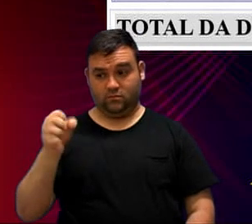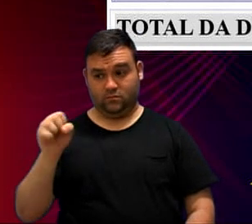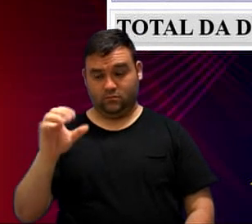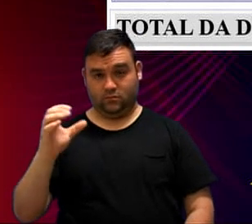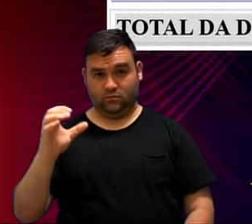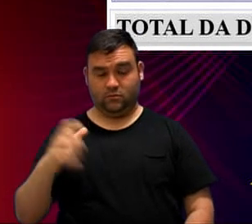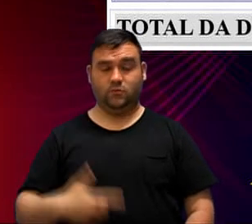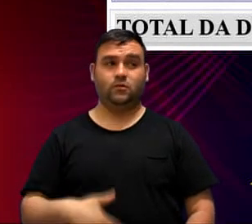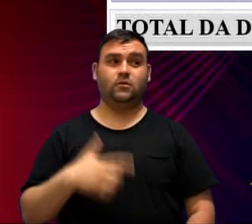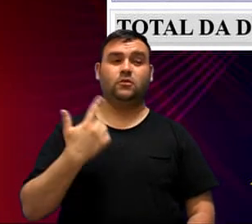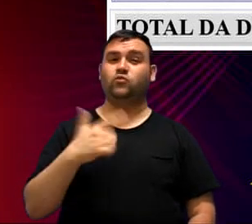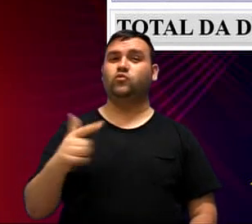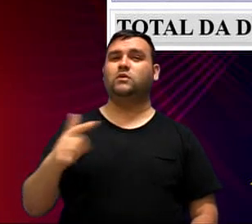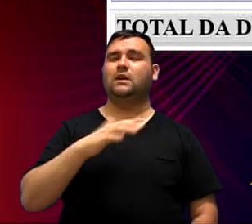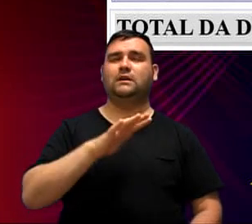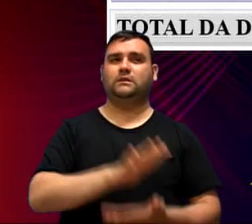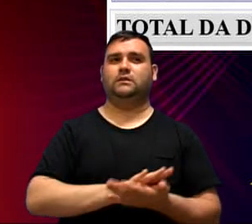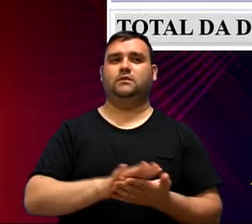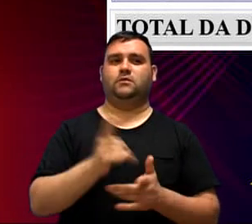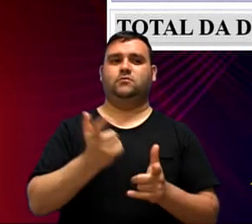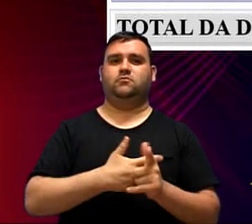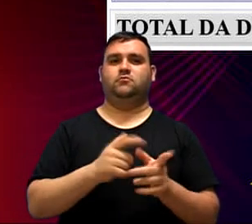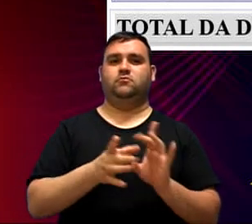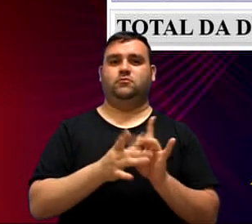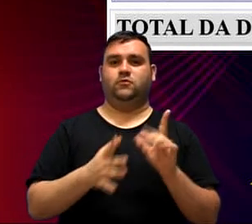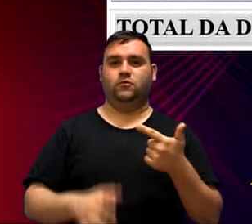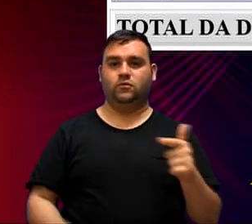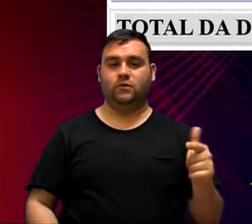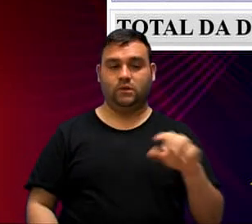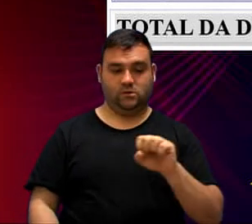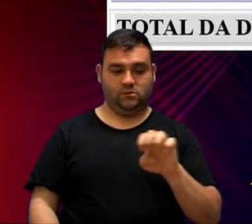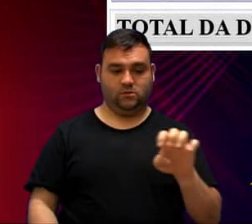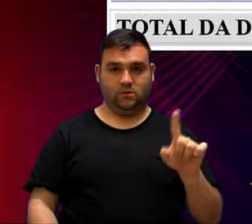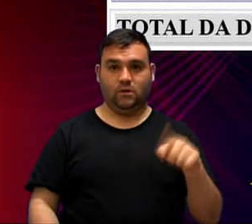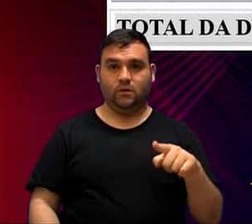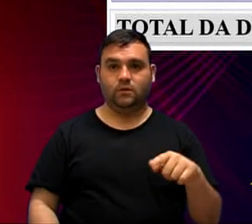R$ 109.355.005,68. Nós não temos aqui a dívida aberta, que é do SAI, né?